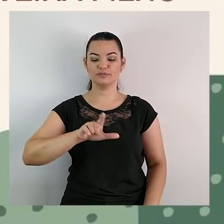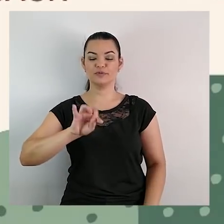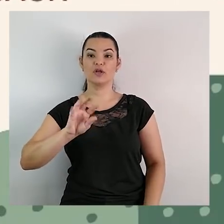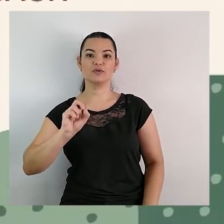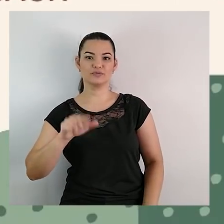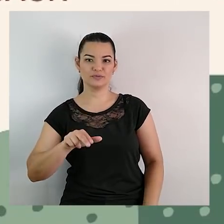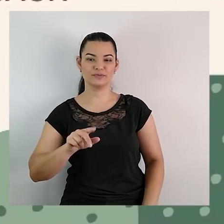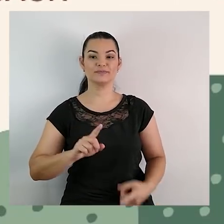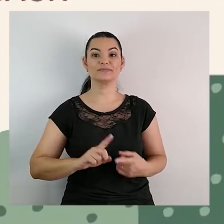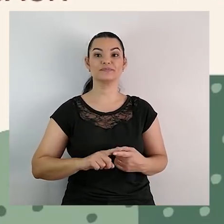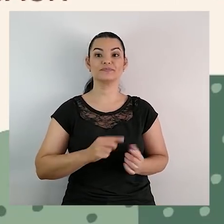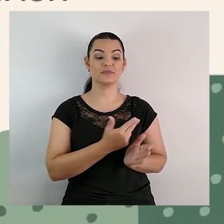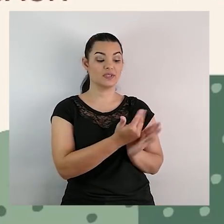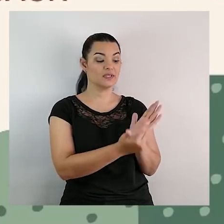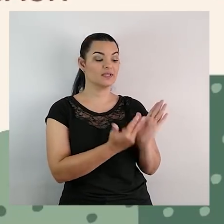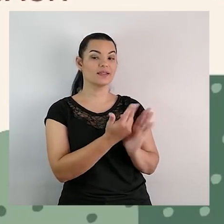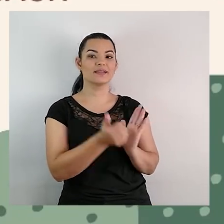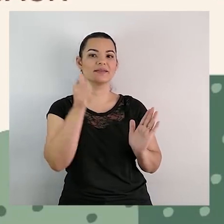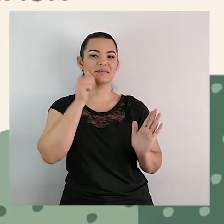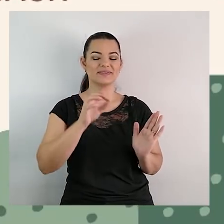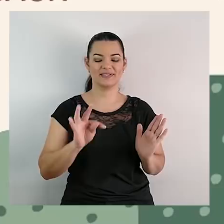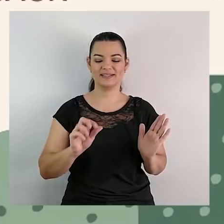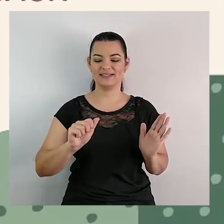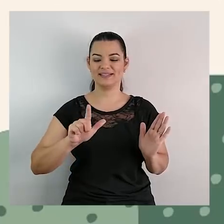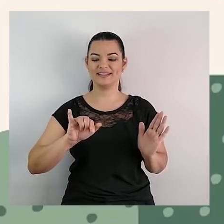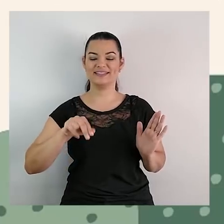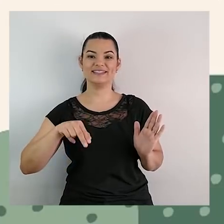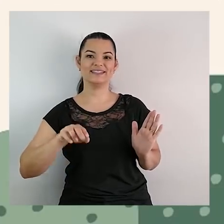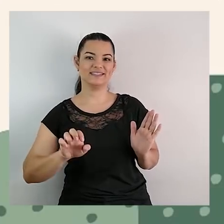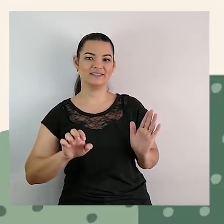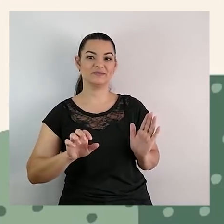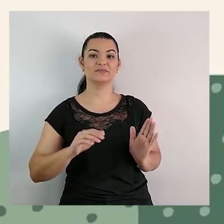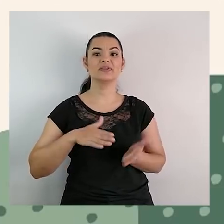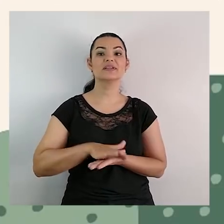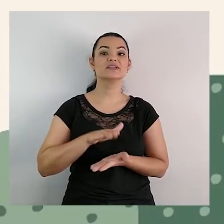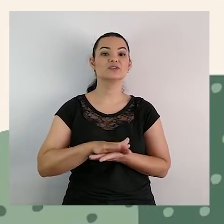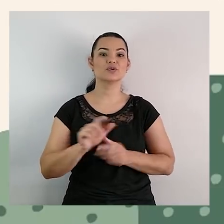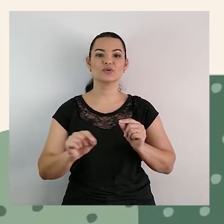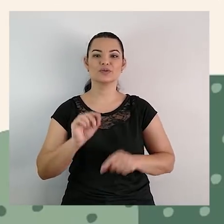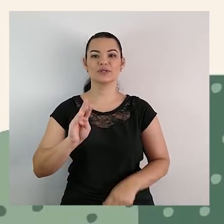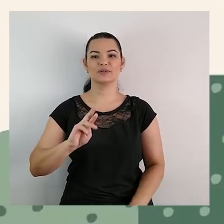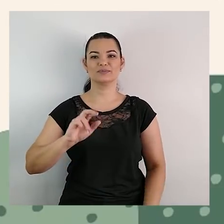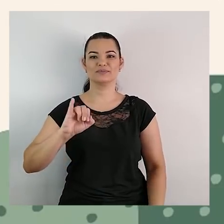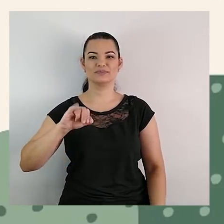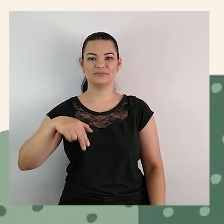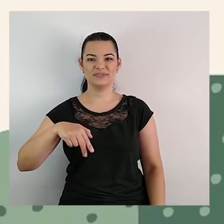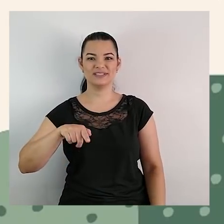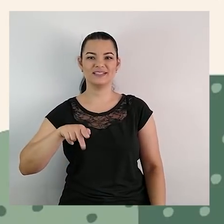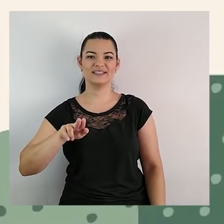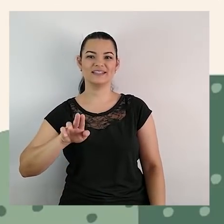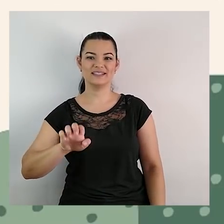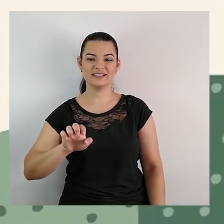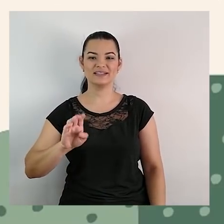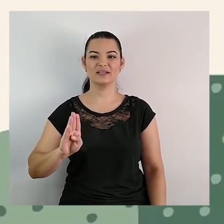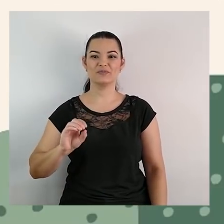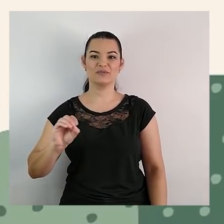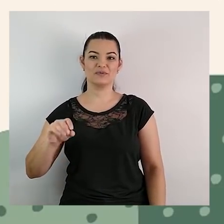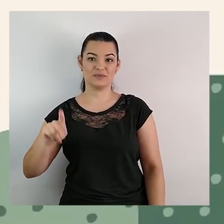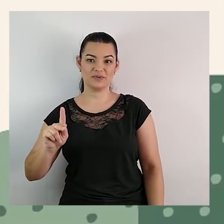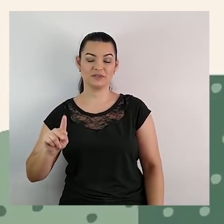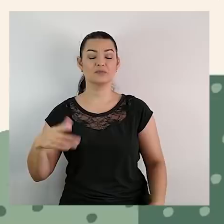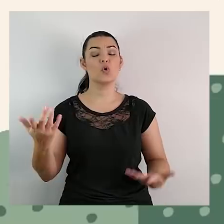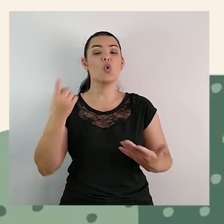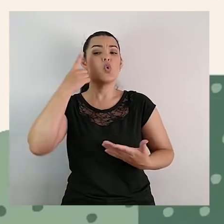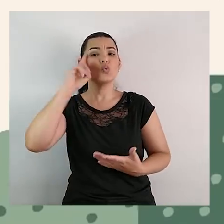Filho. Ilustrações da Taline Schuba e a editora Brinque Book. Ao voltar para